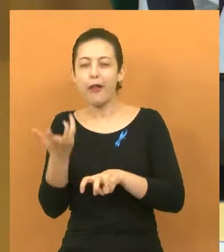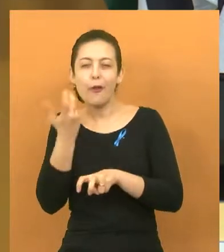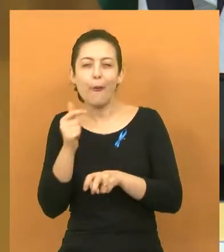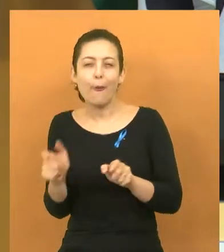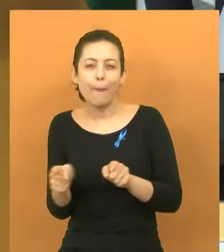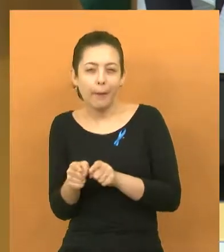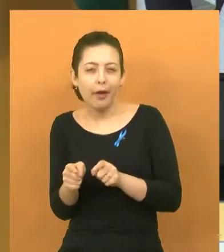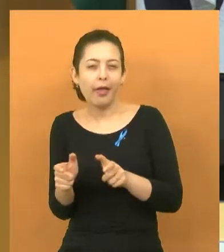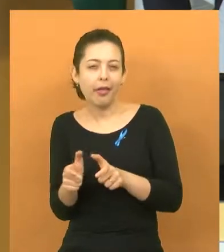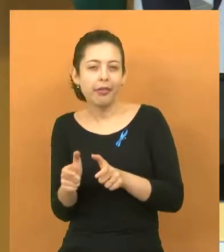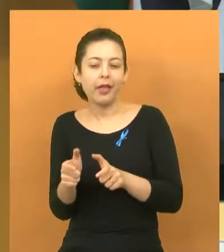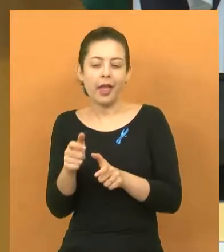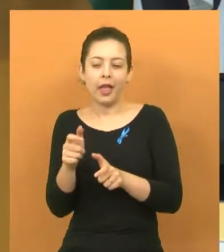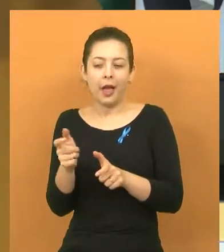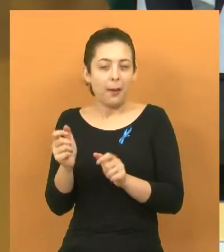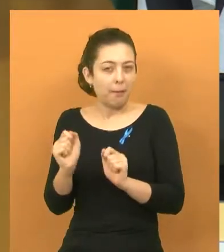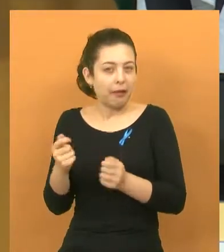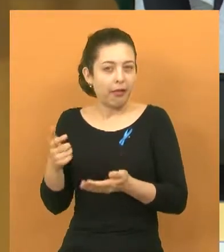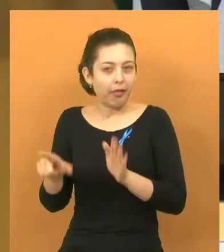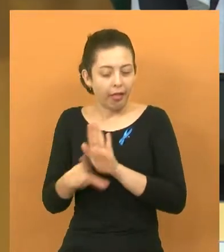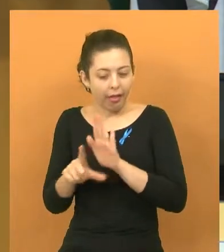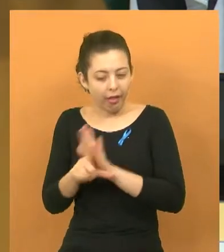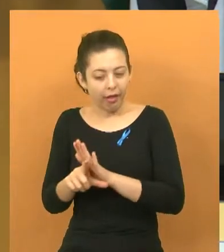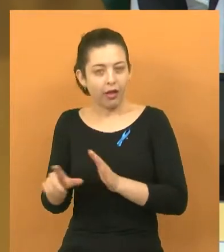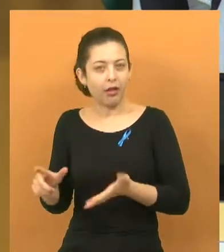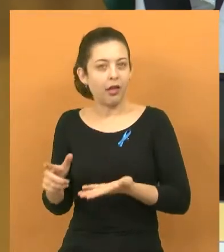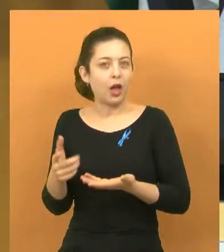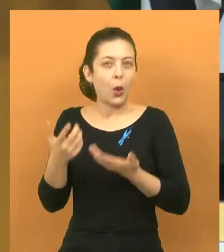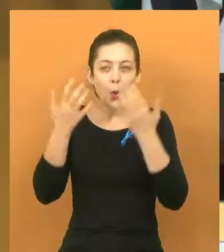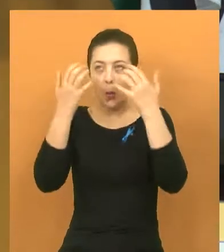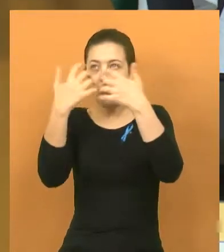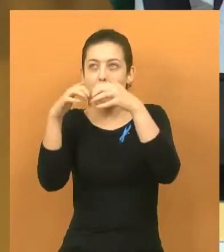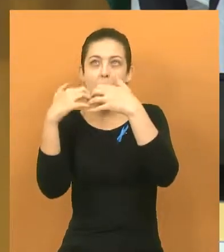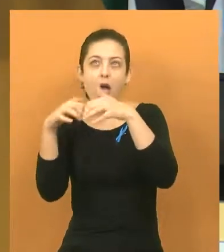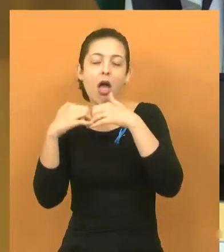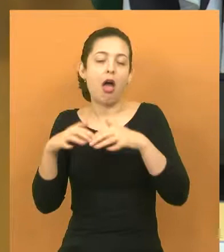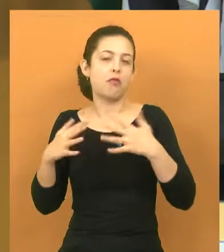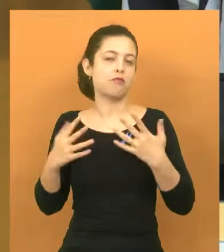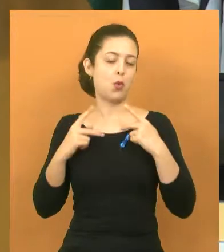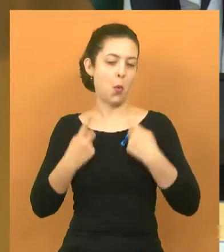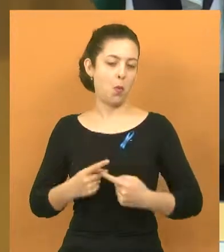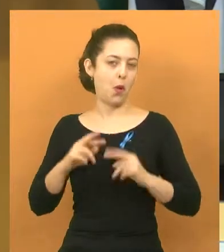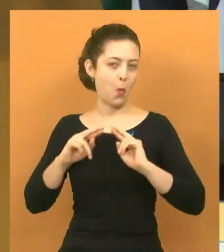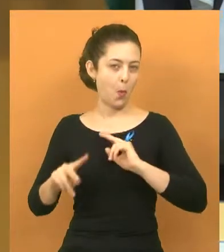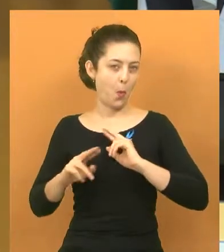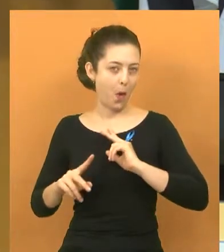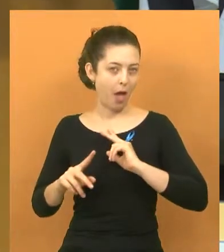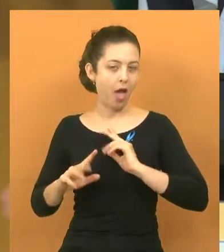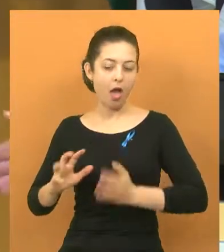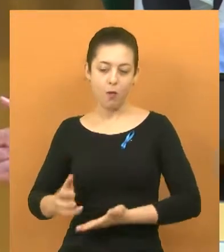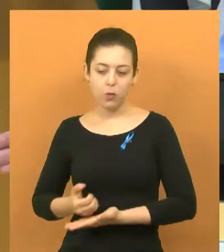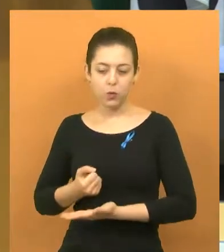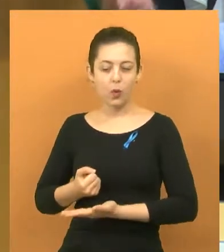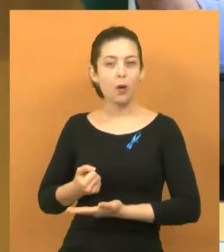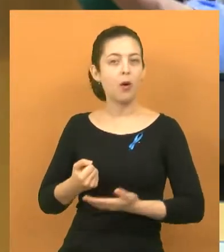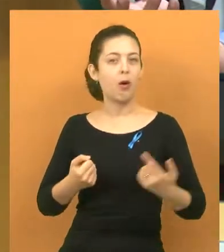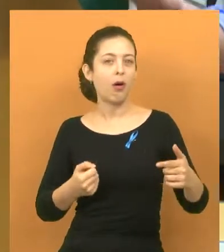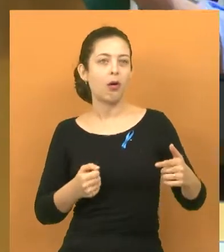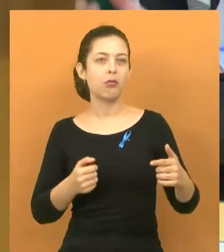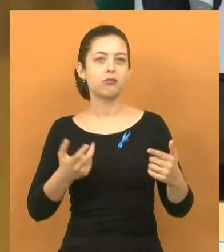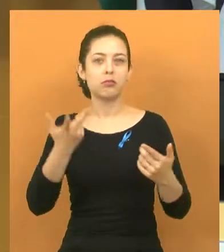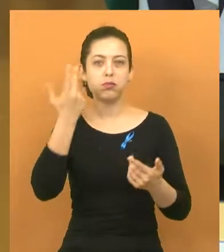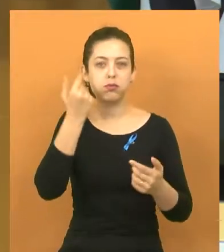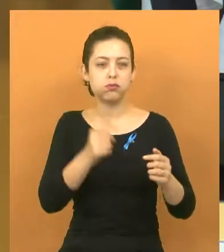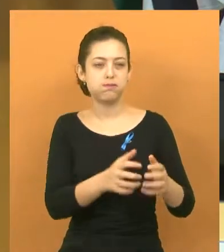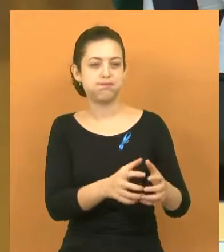animal e infelizmente, a gente sabe que o animal é irracional, ele vai fazer as fezes, tem que recolher também, porque senão a